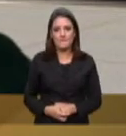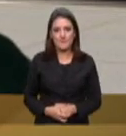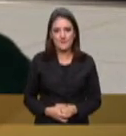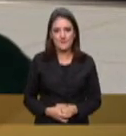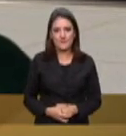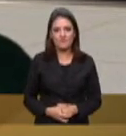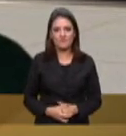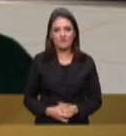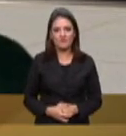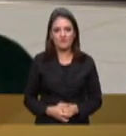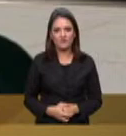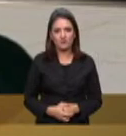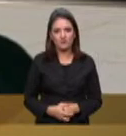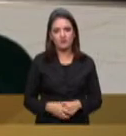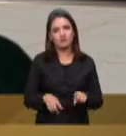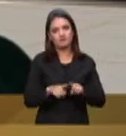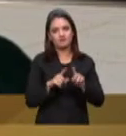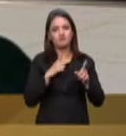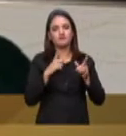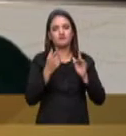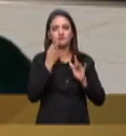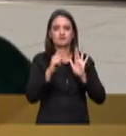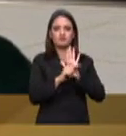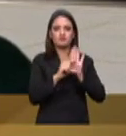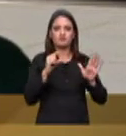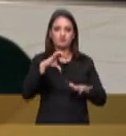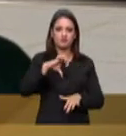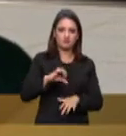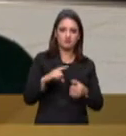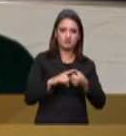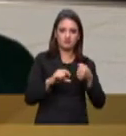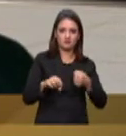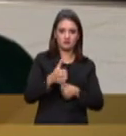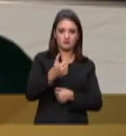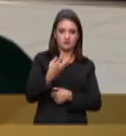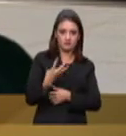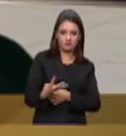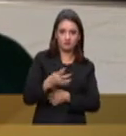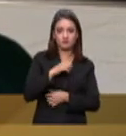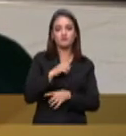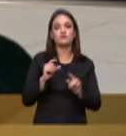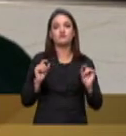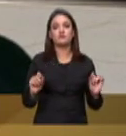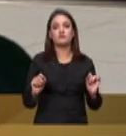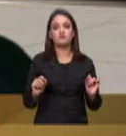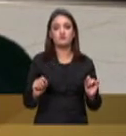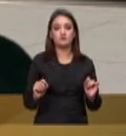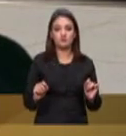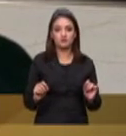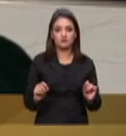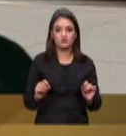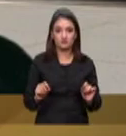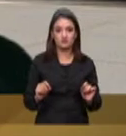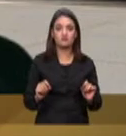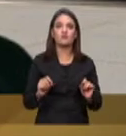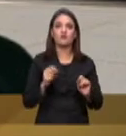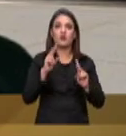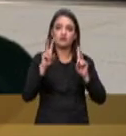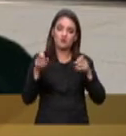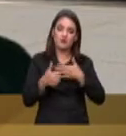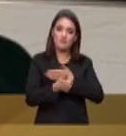vez citando, o parágrafo 9 do artigo 14, que preconiza os ditames da